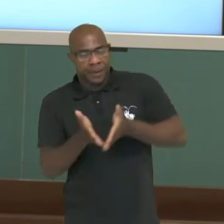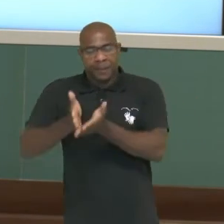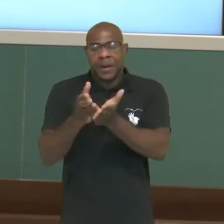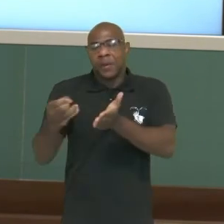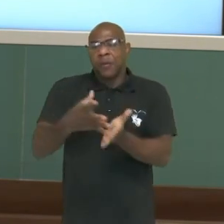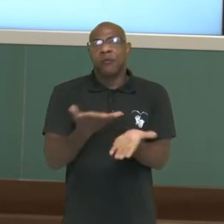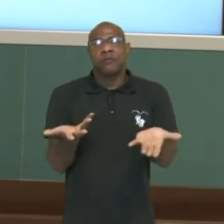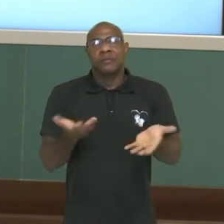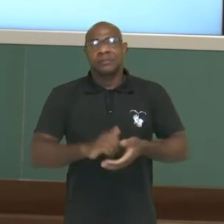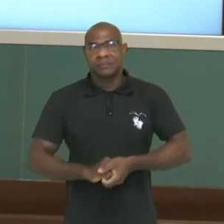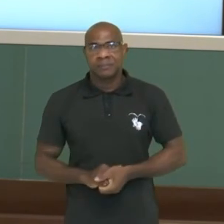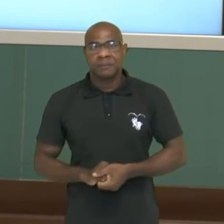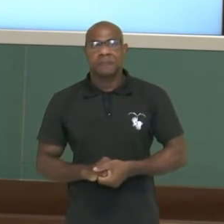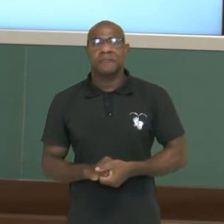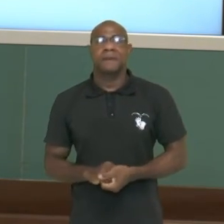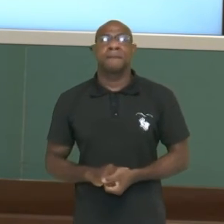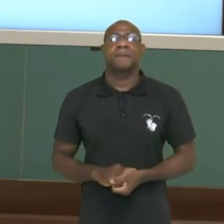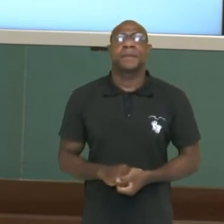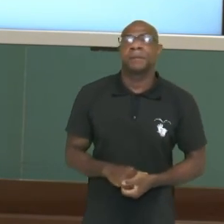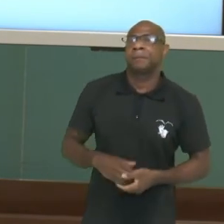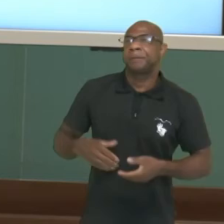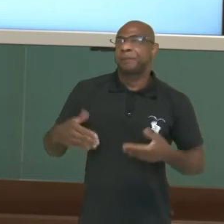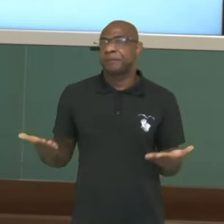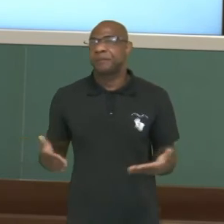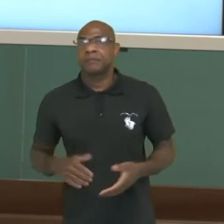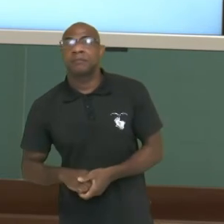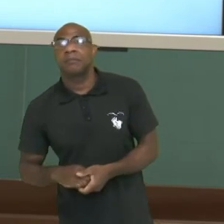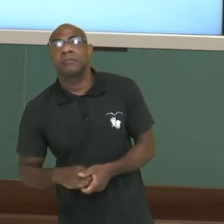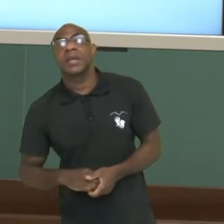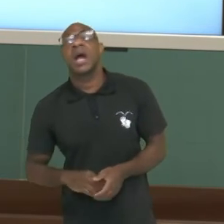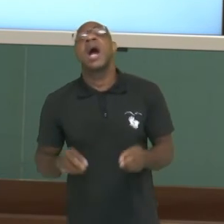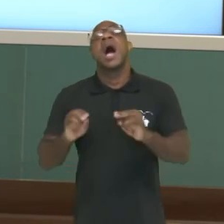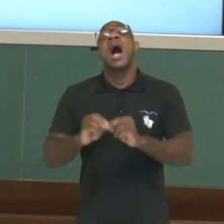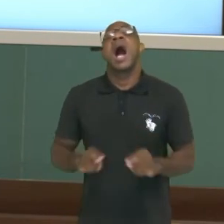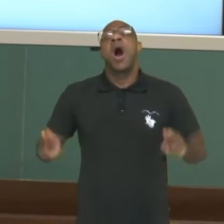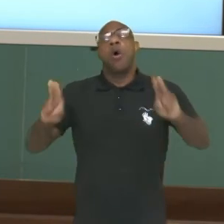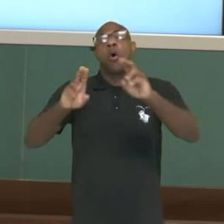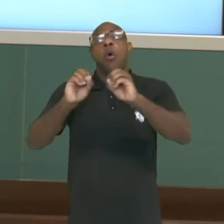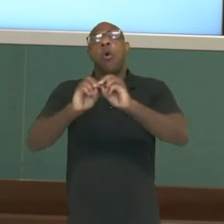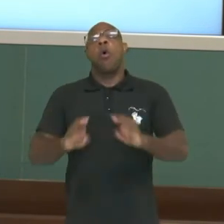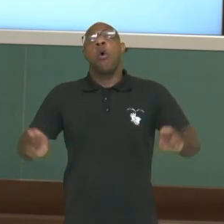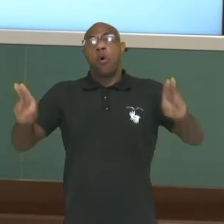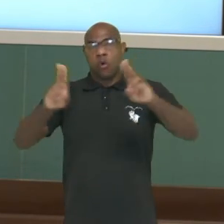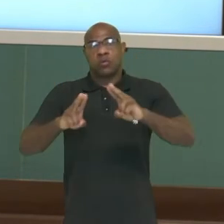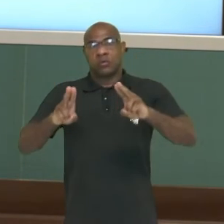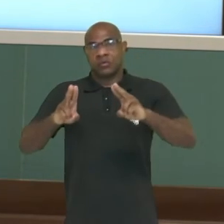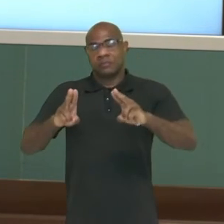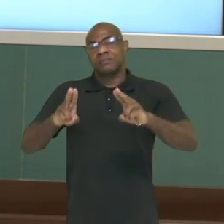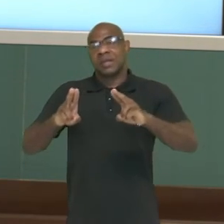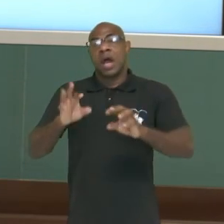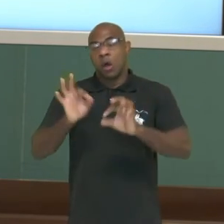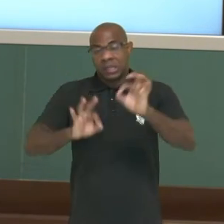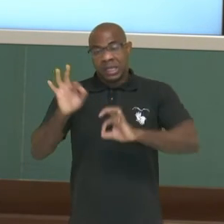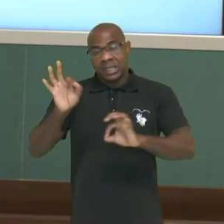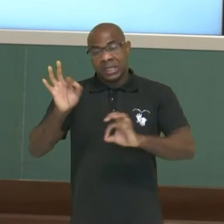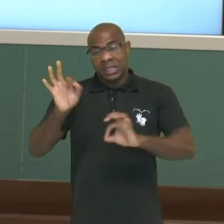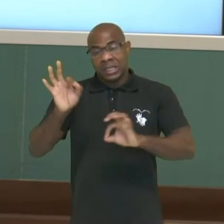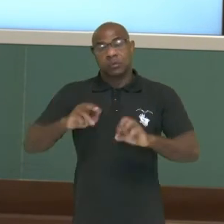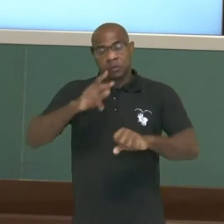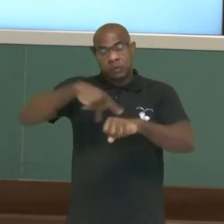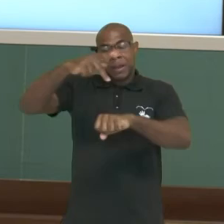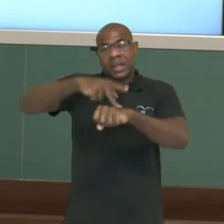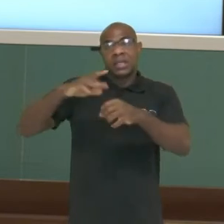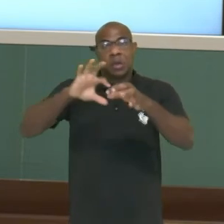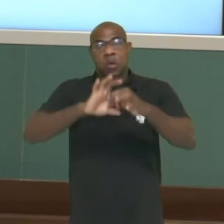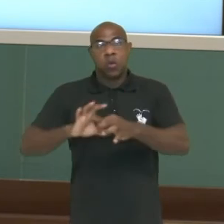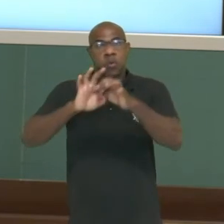então, olha só. Quem que intermedia isso ou deveria intermediar? A ONU, a Organização das Nações Unidas. E como é que a